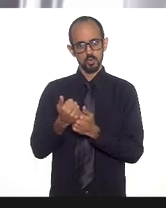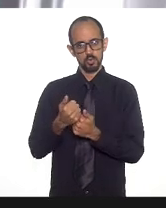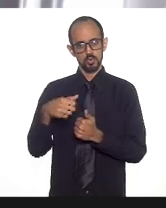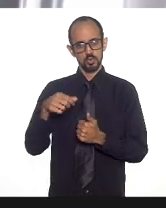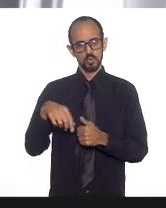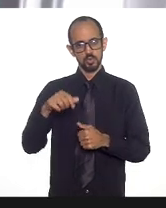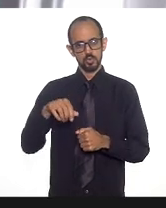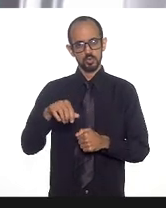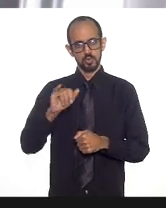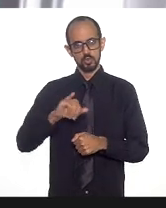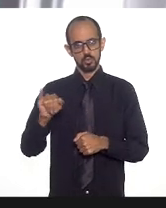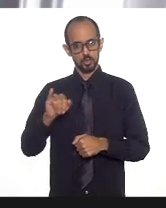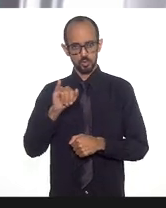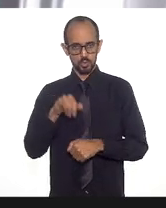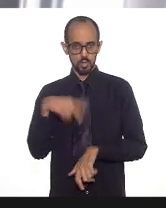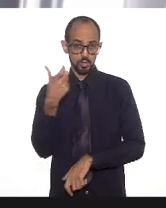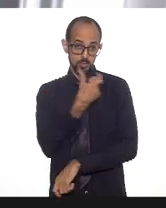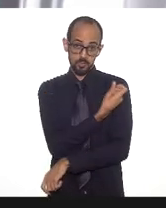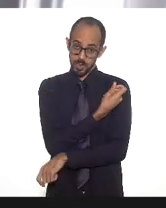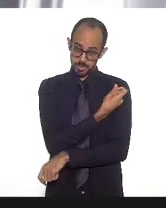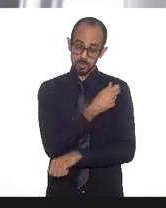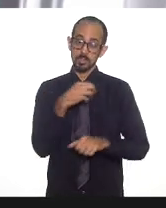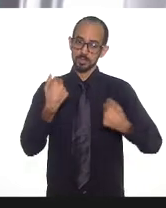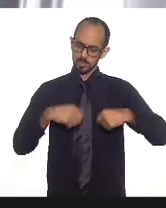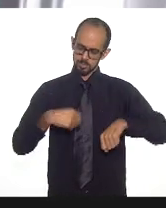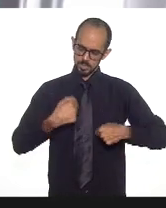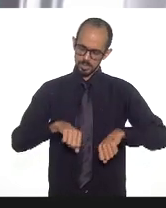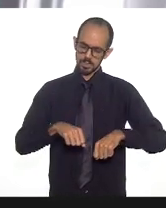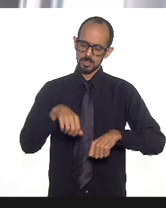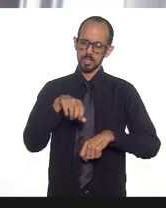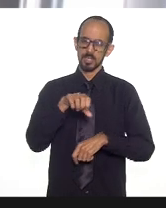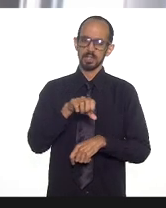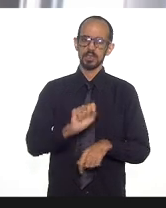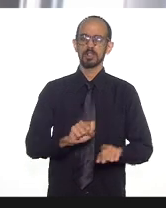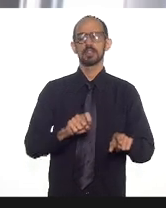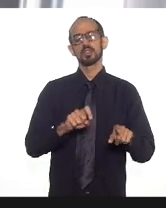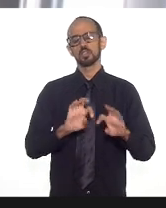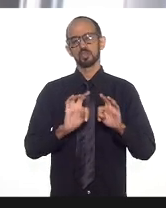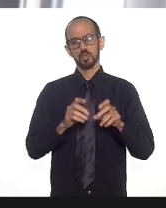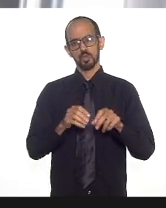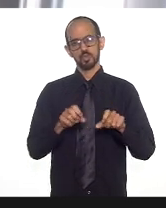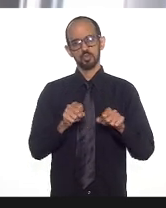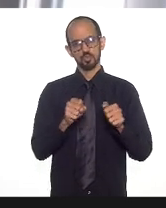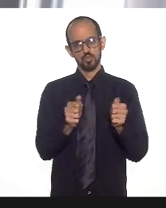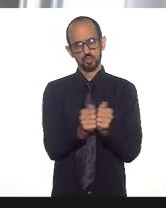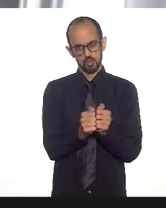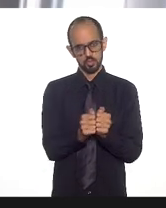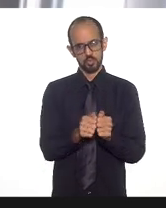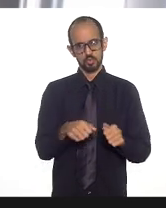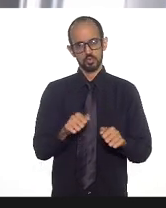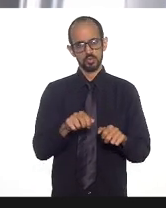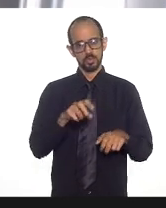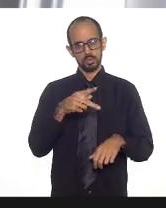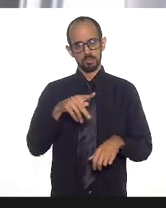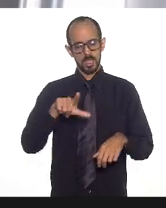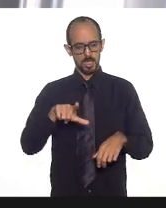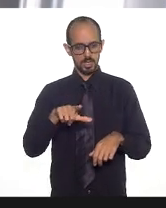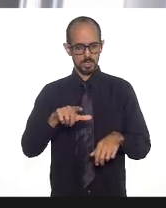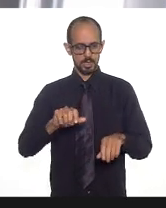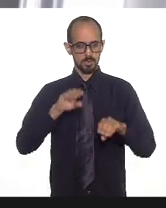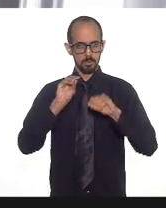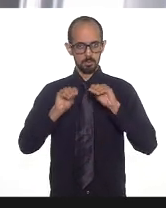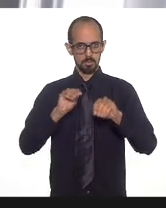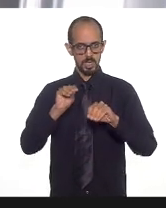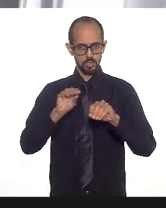de vacinação. É muito importante ter o apoio institucional da SECT e da Fundação CCERD a esse PL. Agradeço a todo mundo, mando um beijo